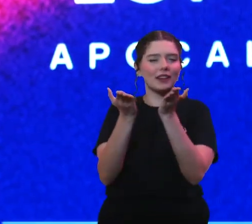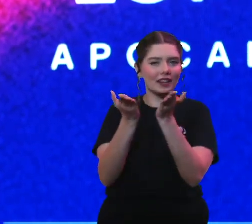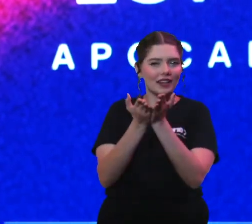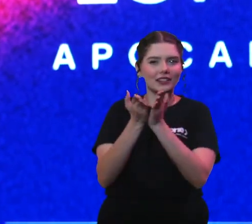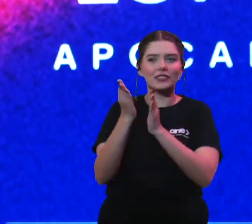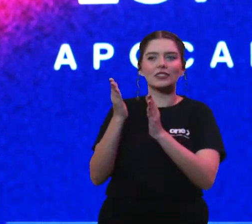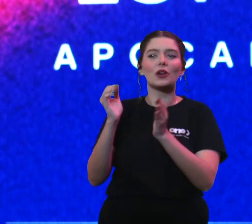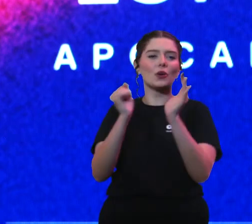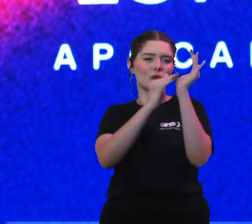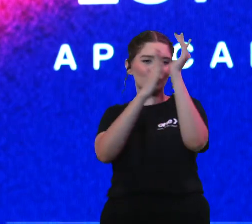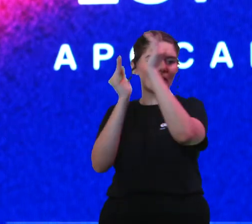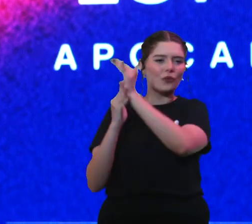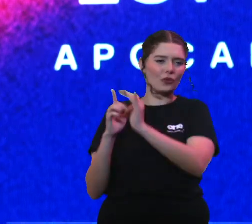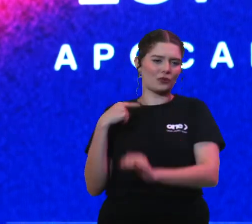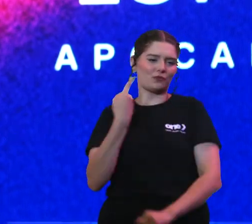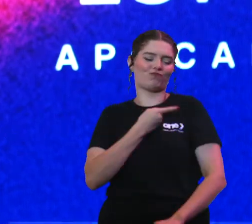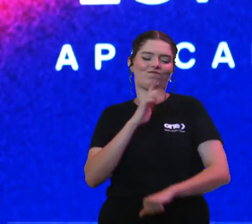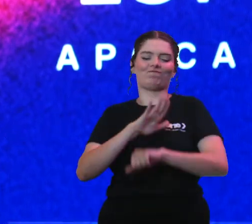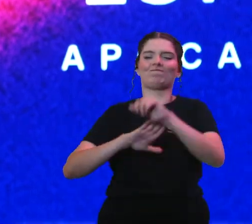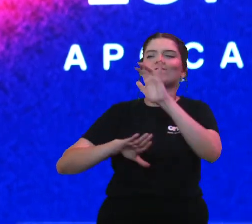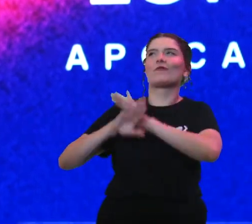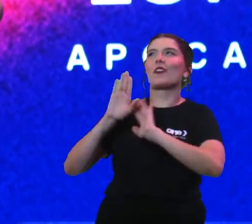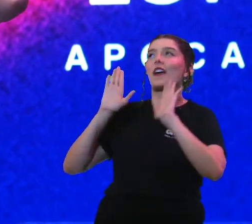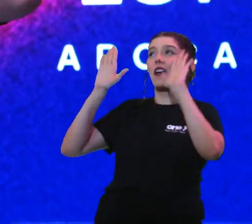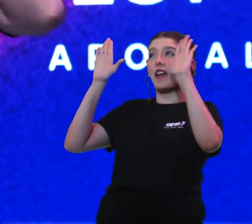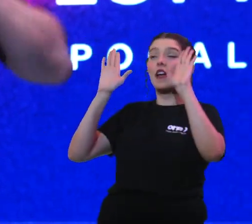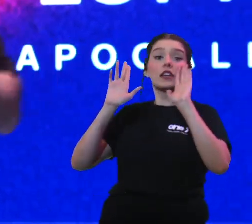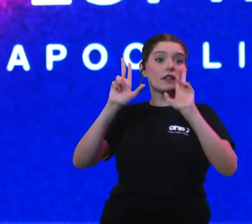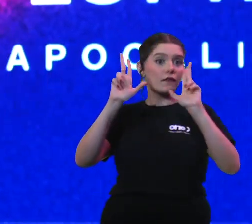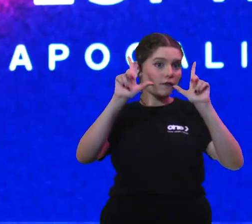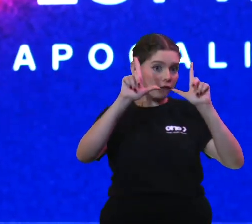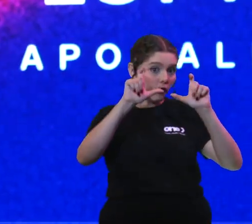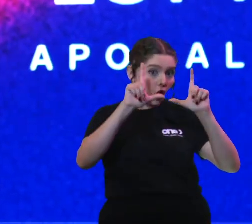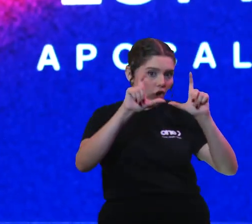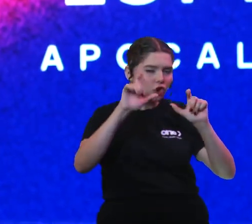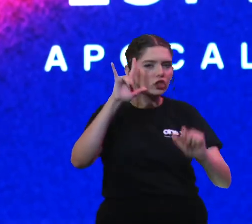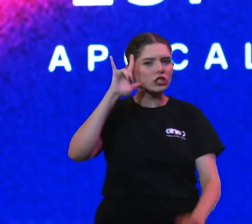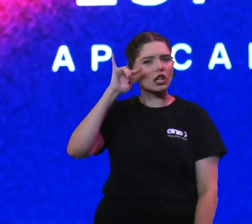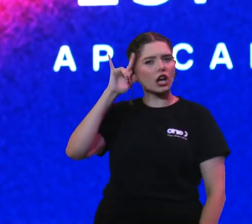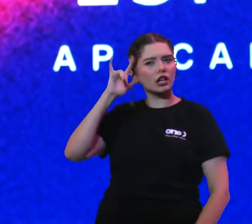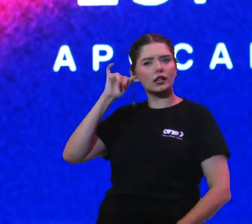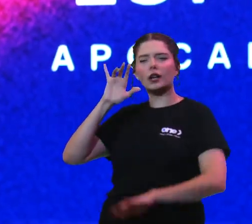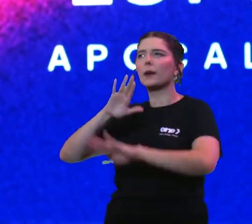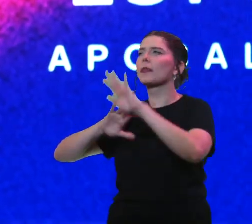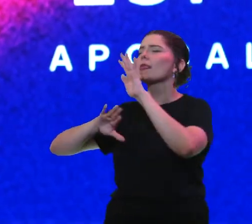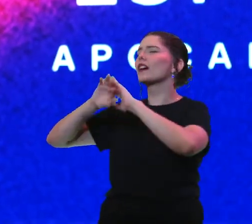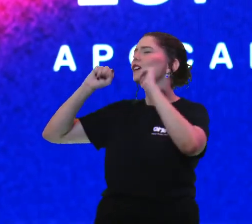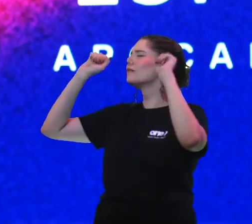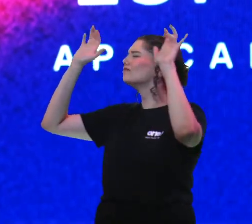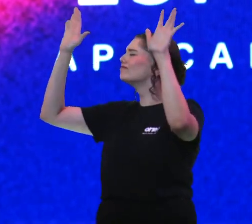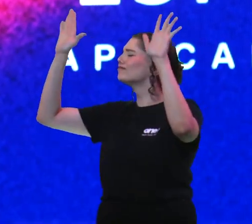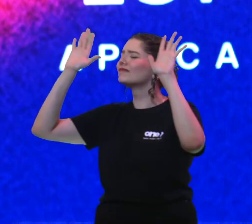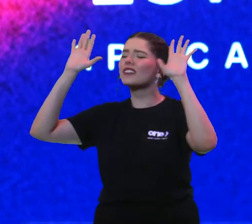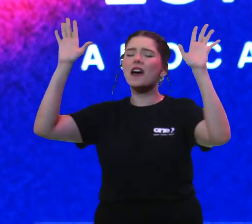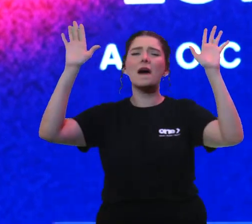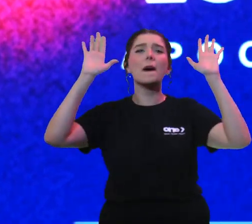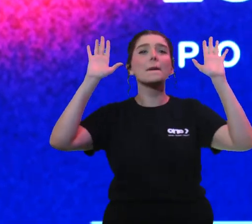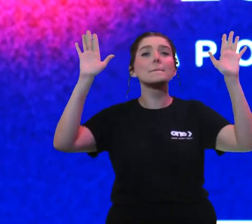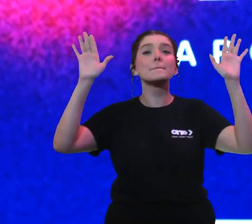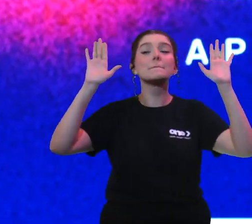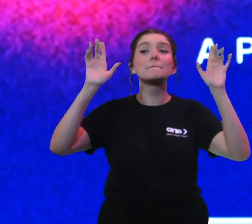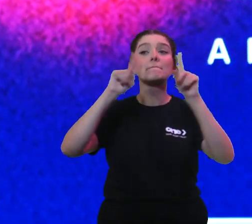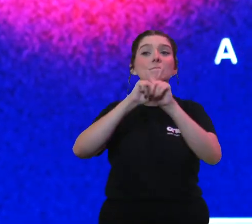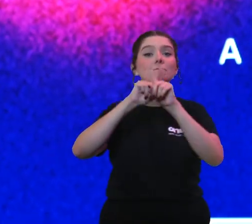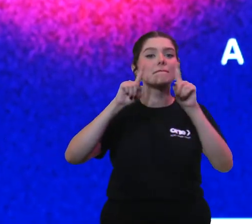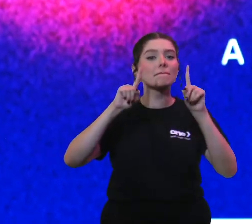postamos fotos bacanas e bonitas por aí para a rede social afora, mas o que o Senhor vai dizer no começo desse texto é, inclusive, eu